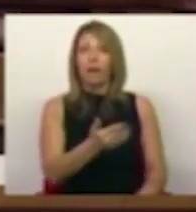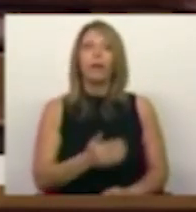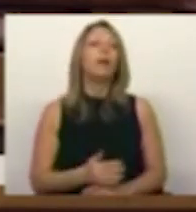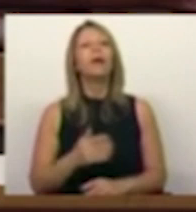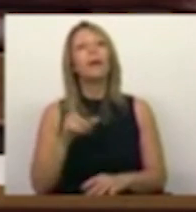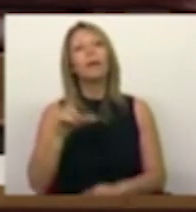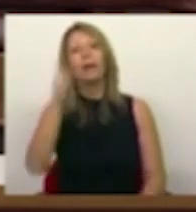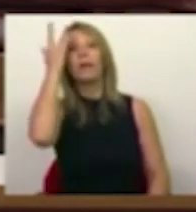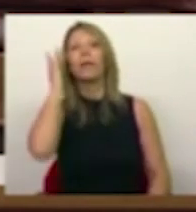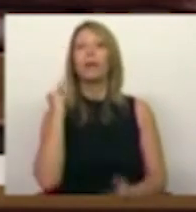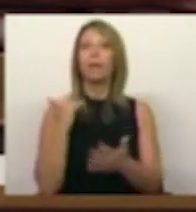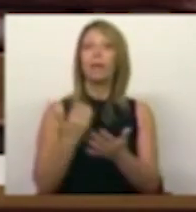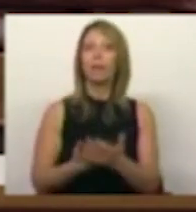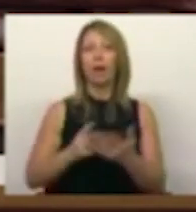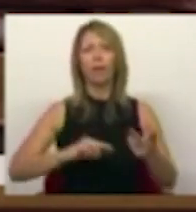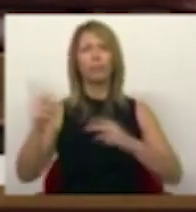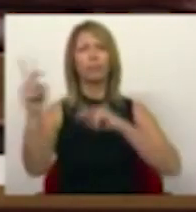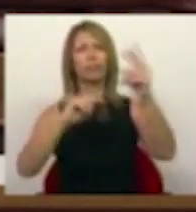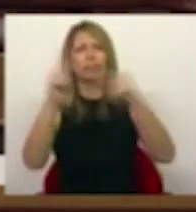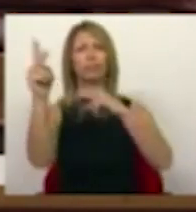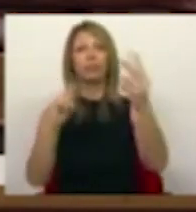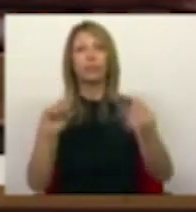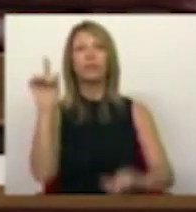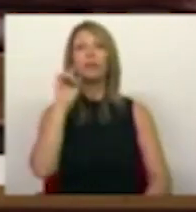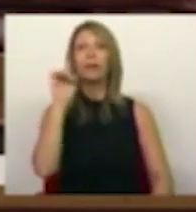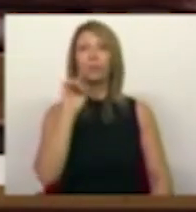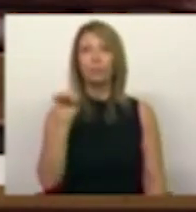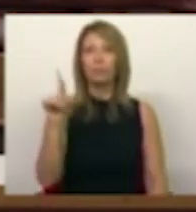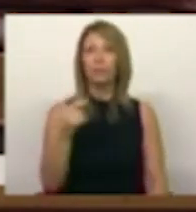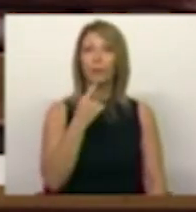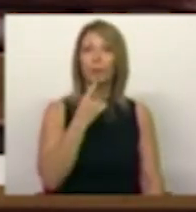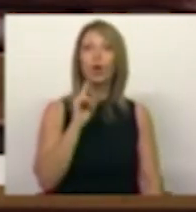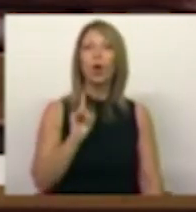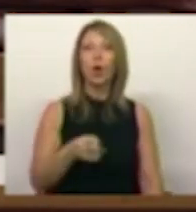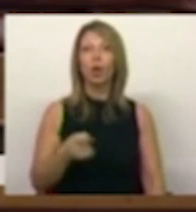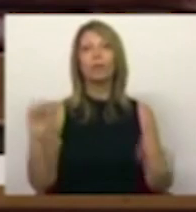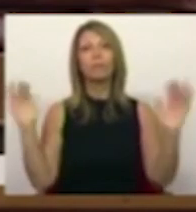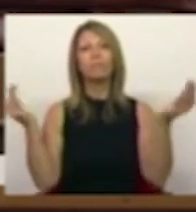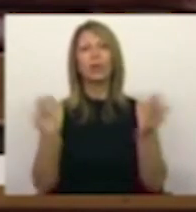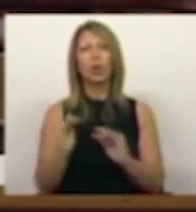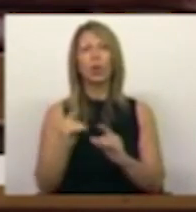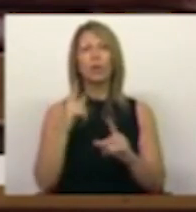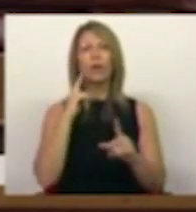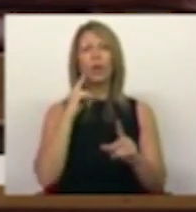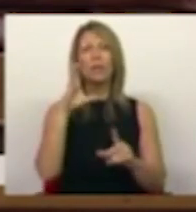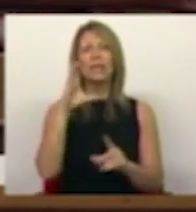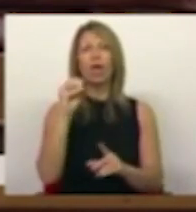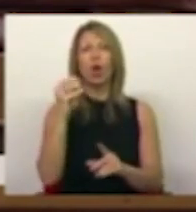além de facilitar a sua mobilidade e, muito importante, de contribuir para a redução das emissões de